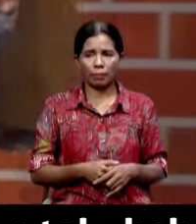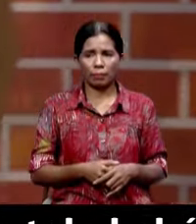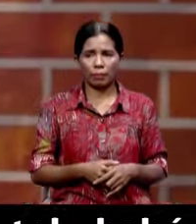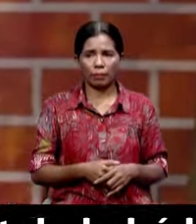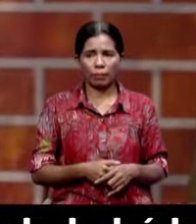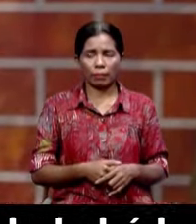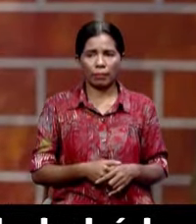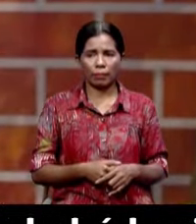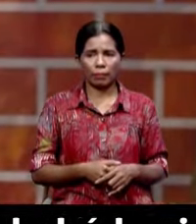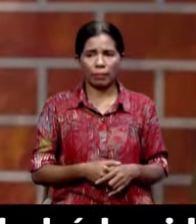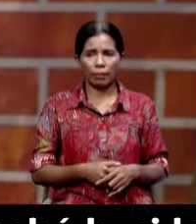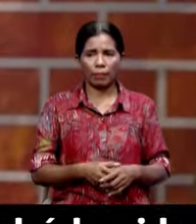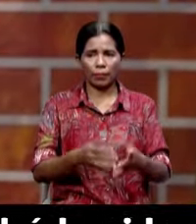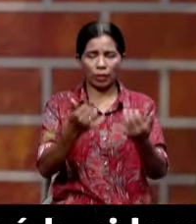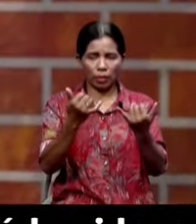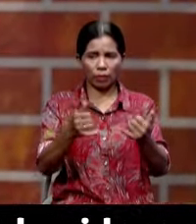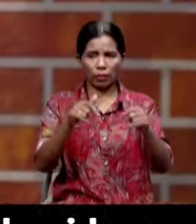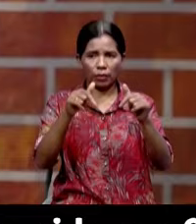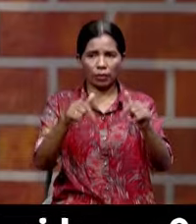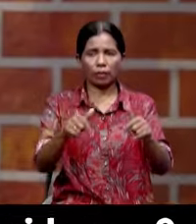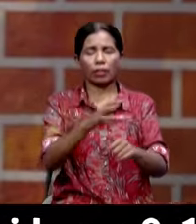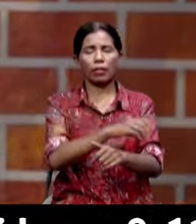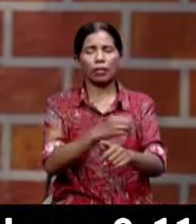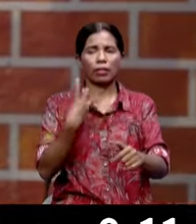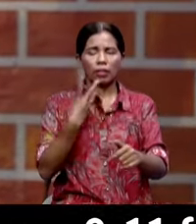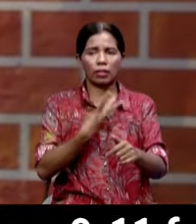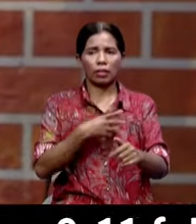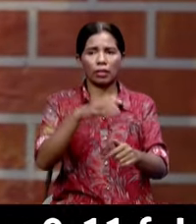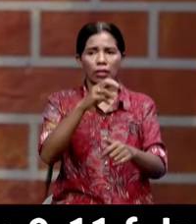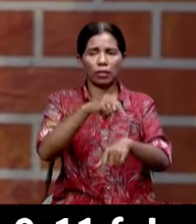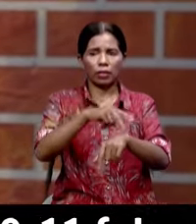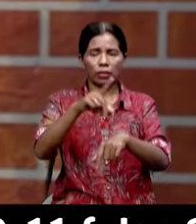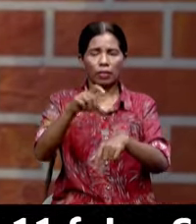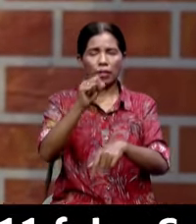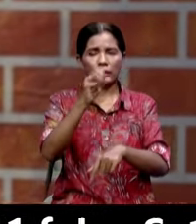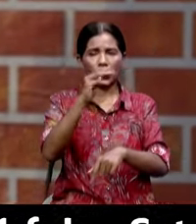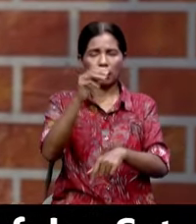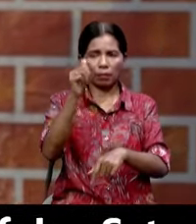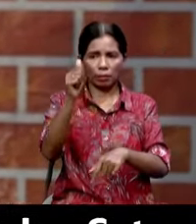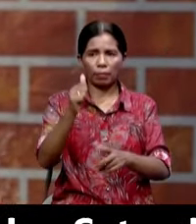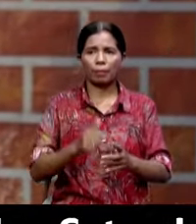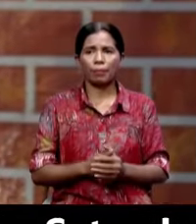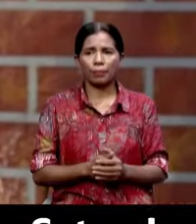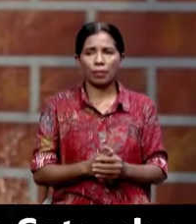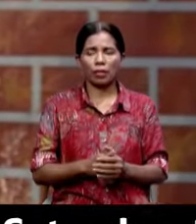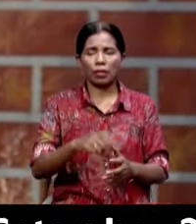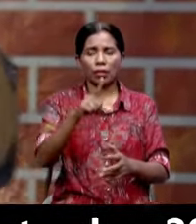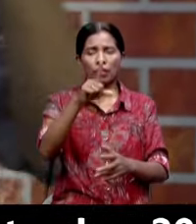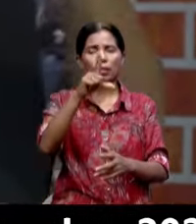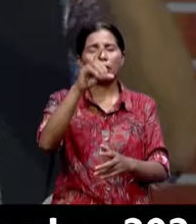Liceu, agora eu diria essa mar, essa mar. Liceu de mim,